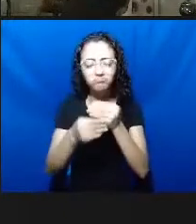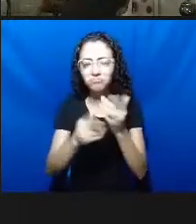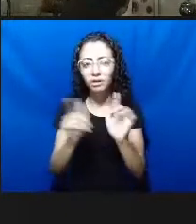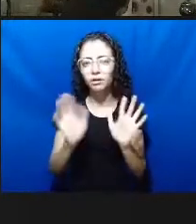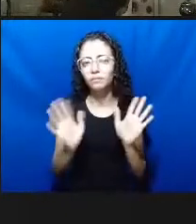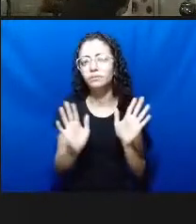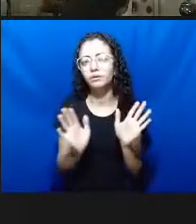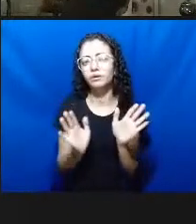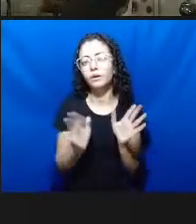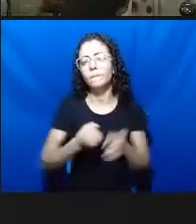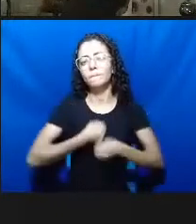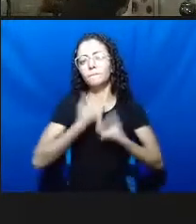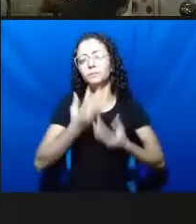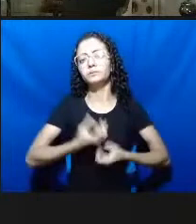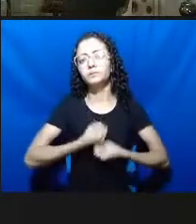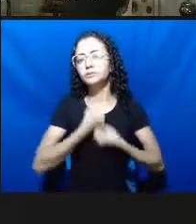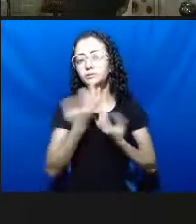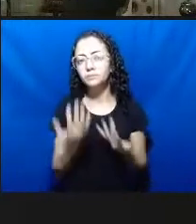ou seja,